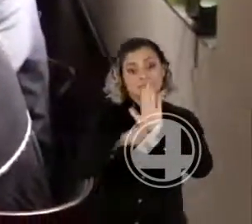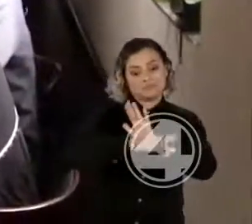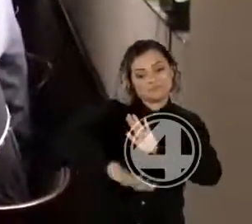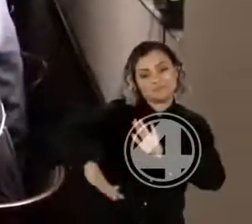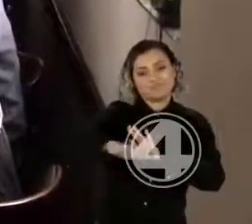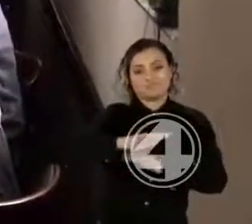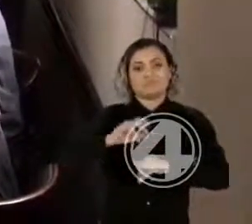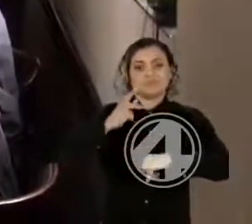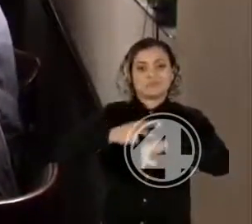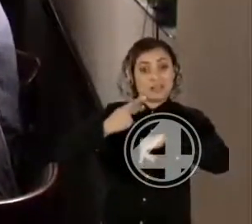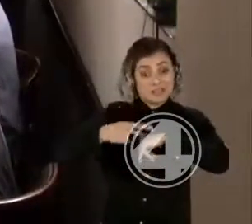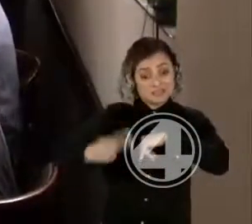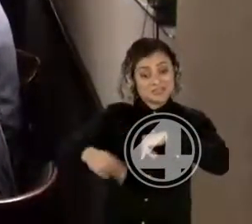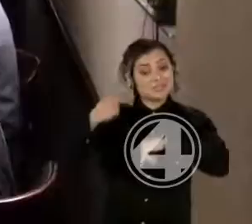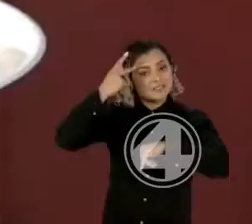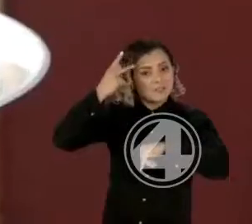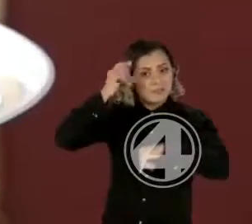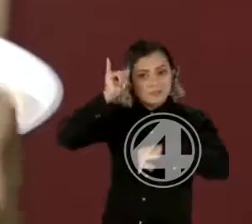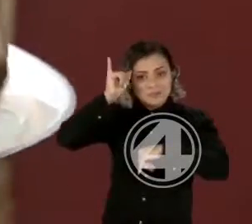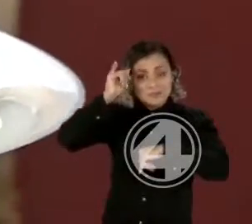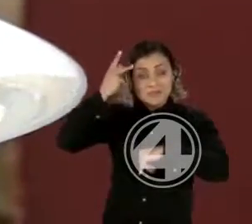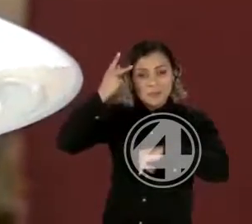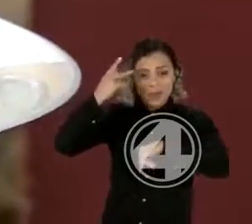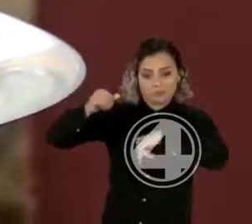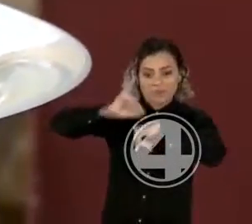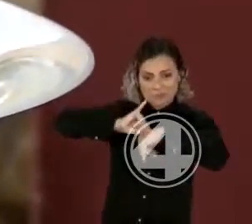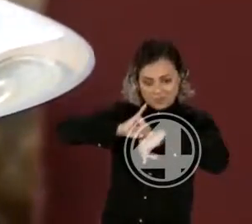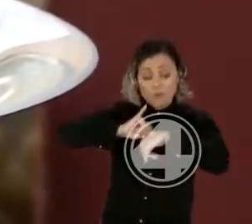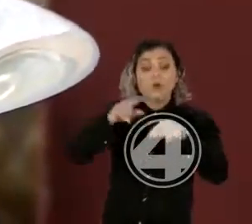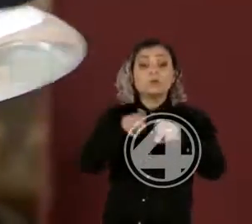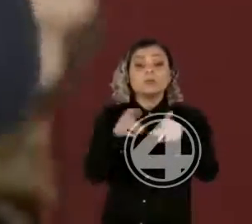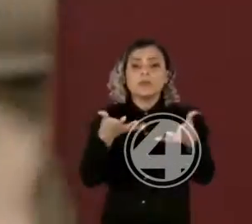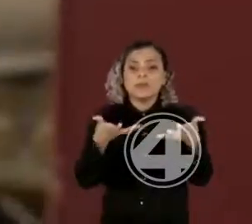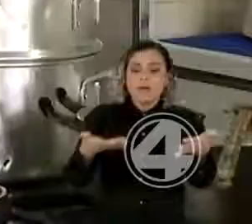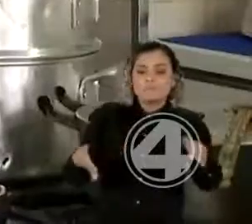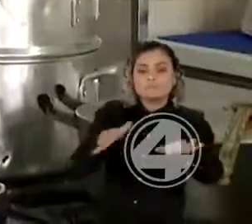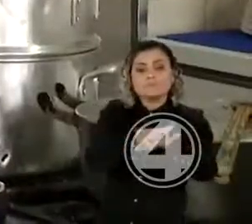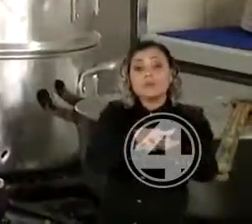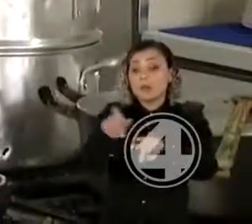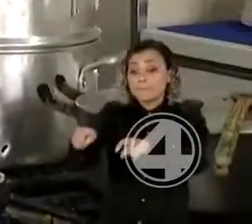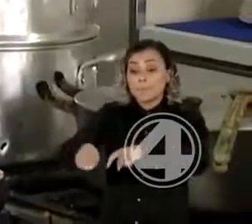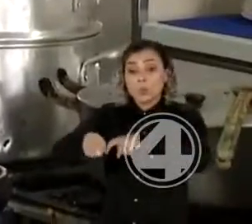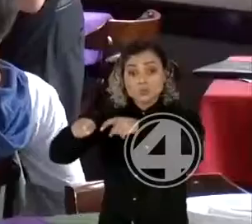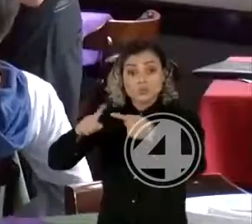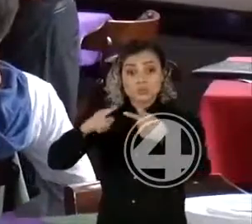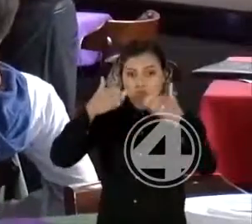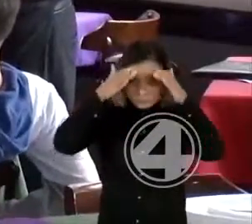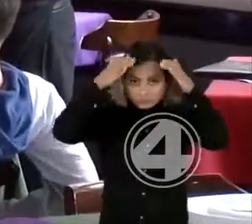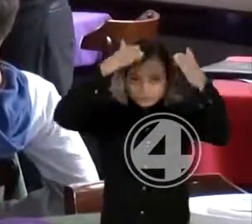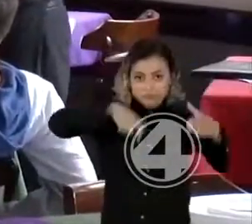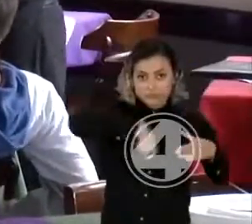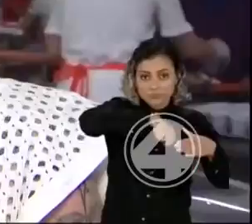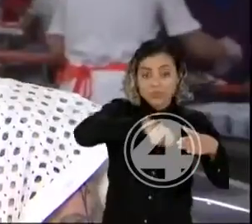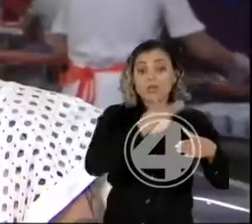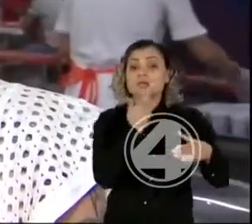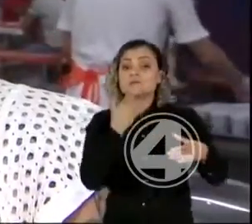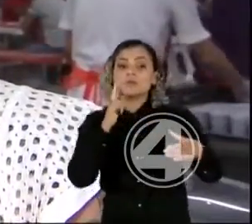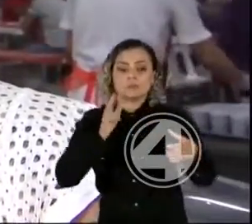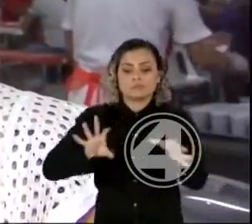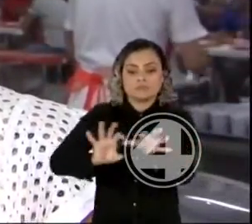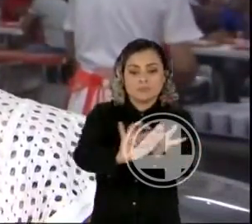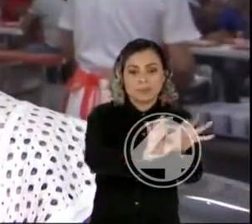da diversidade culinária de São Paulo, além de promover a integração entre produtores, chefes e restaurantes.